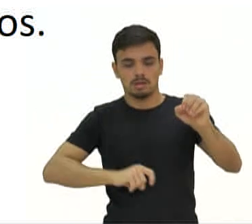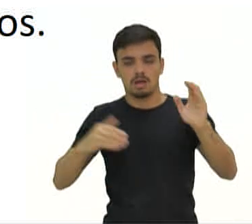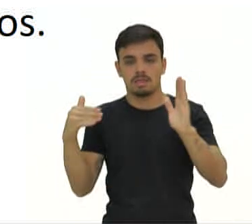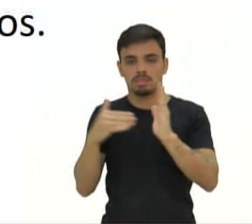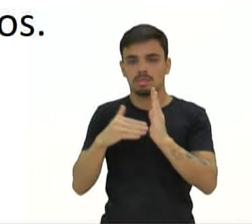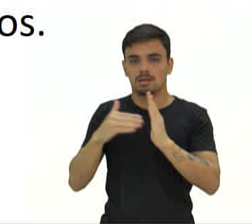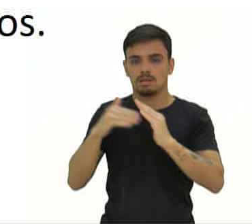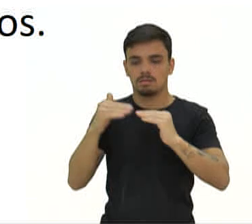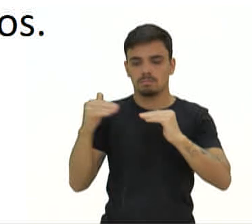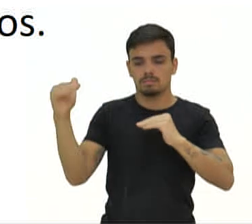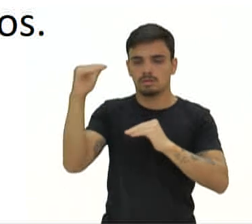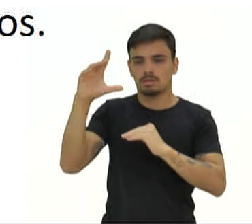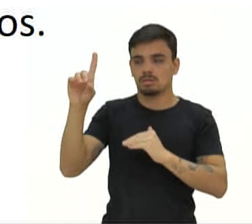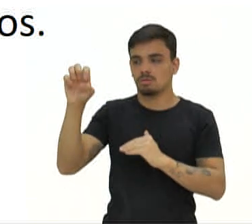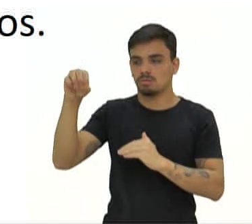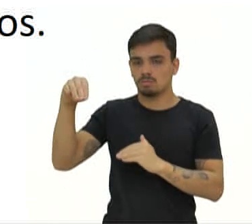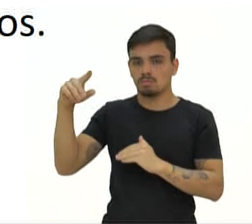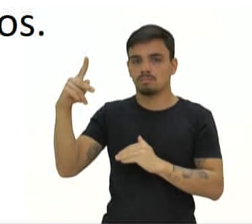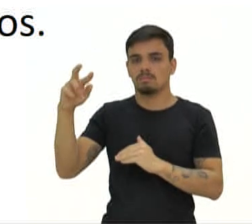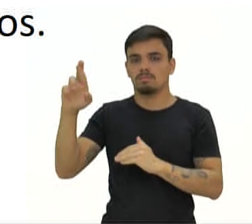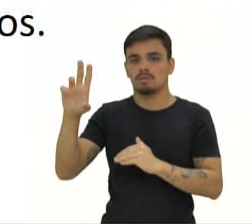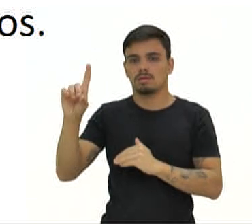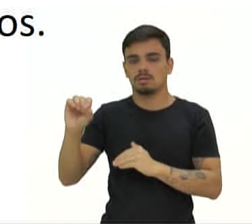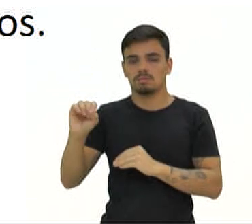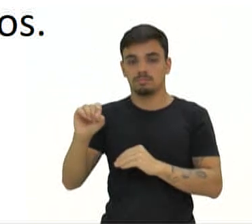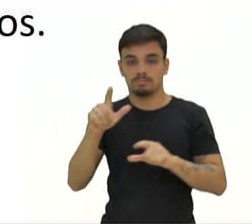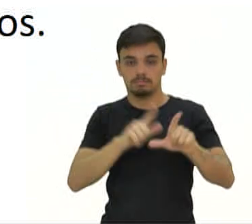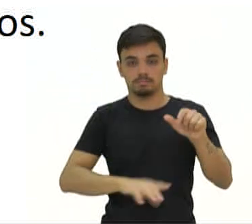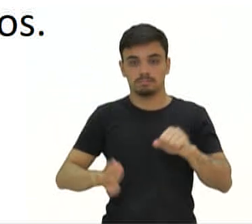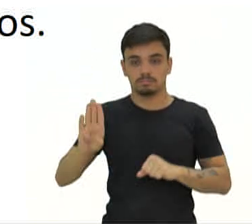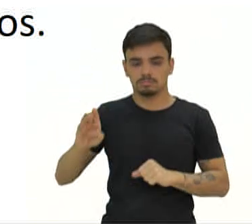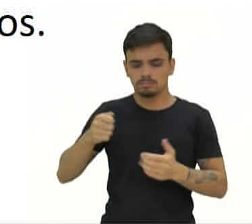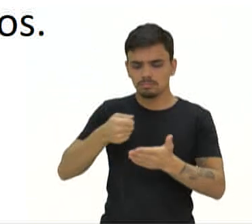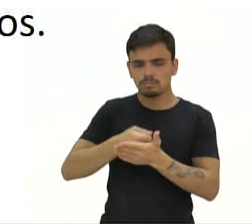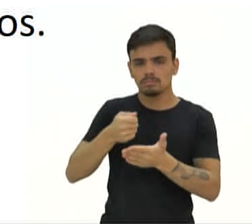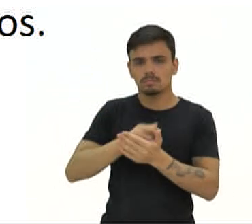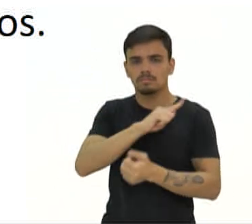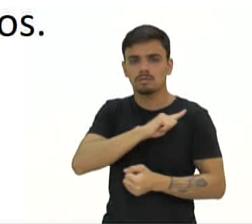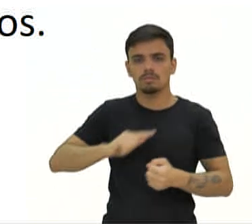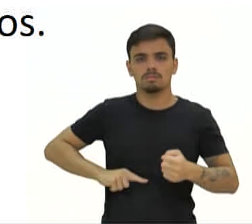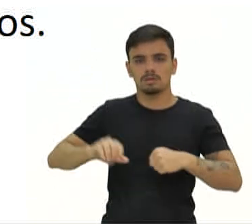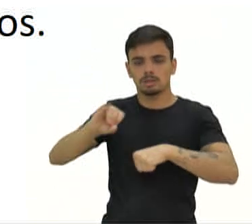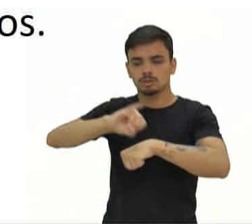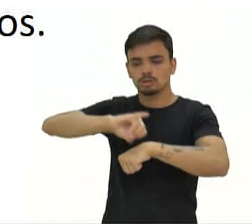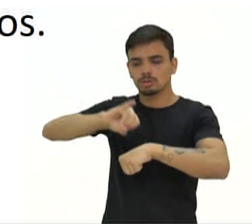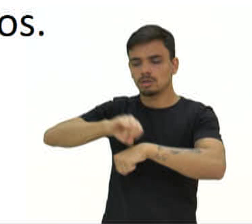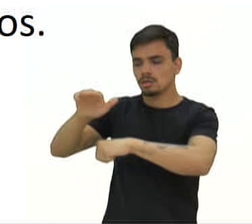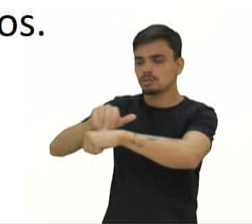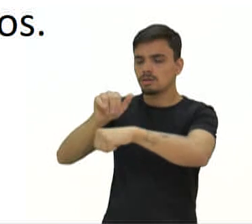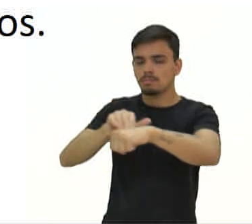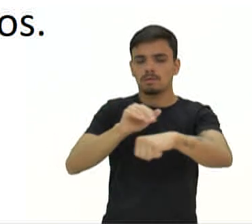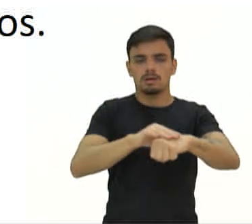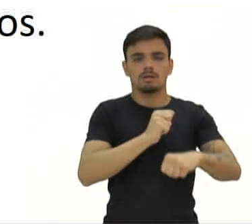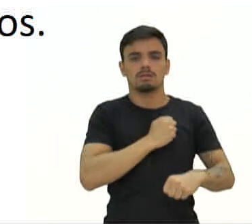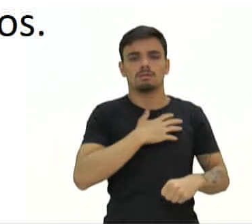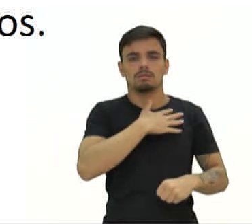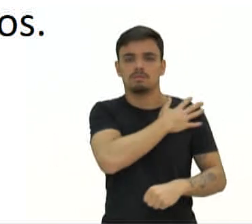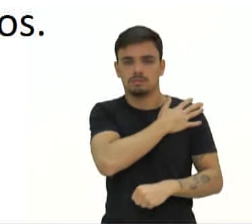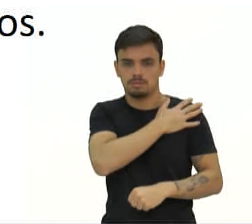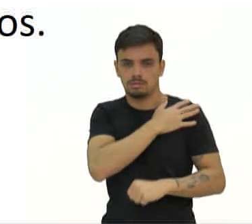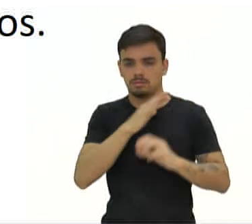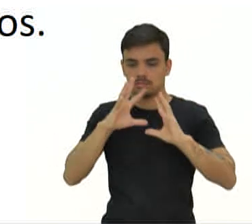Pedro Alcântara. B. Exigiu que o governo central convocasse os militares baianos para o conflito da